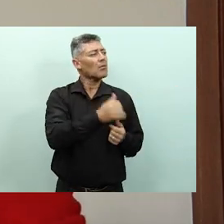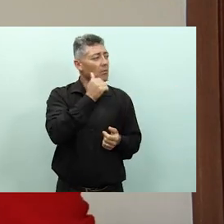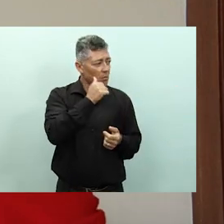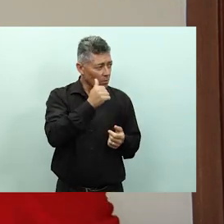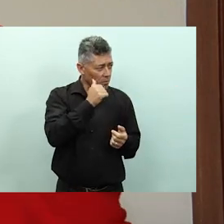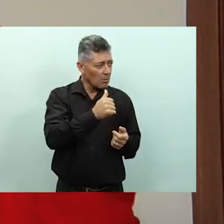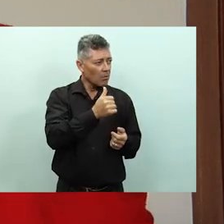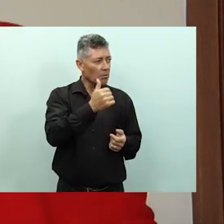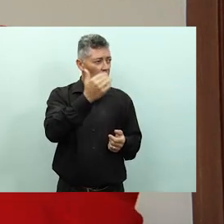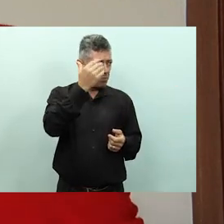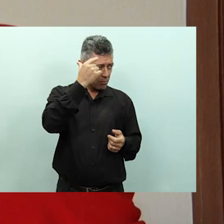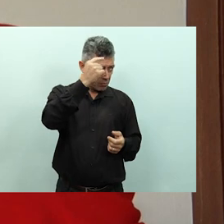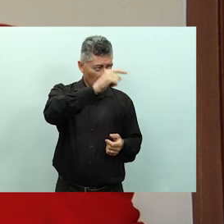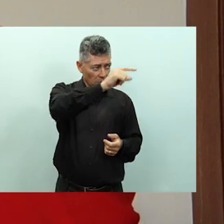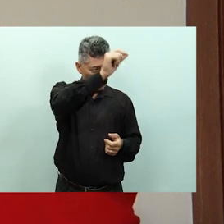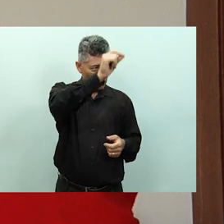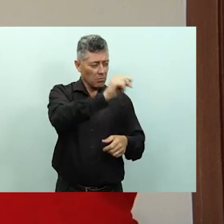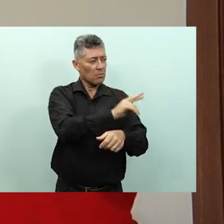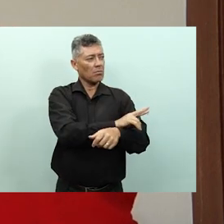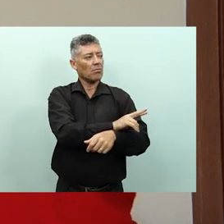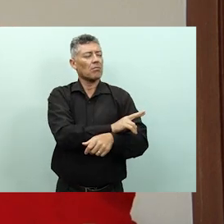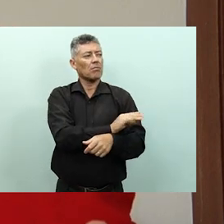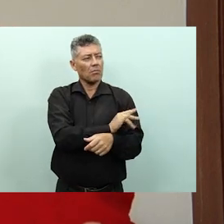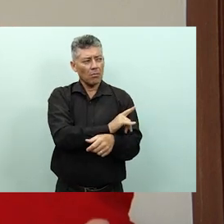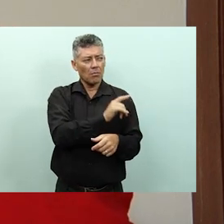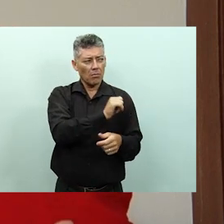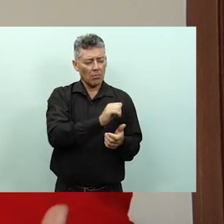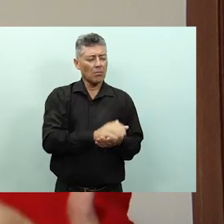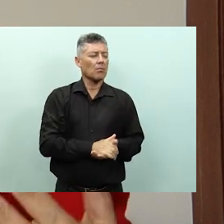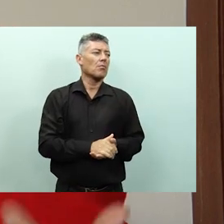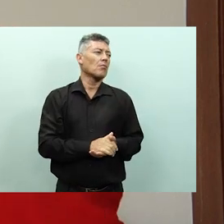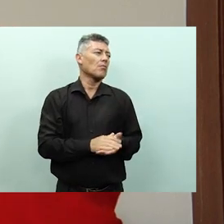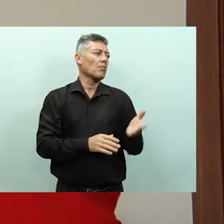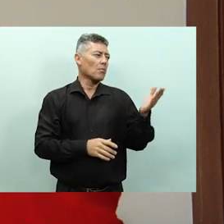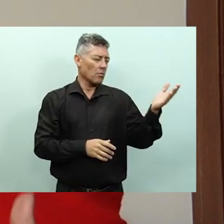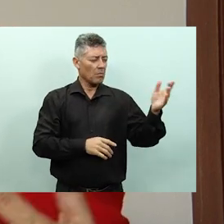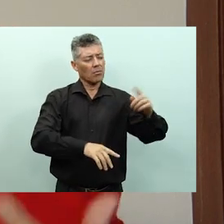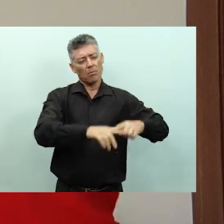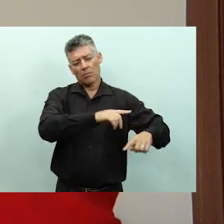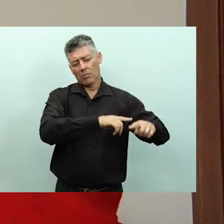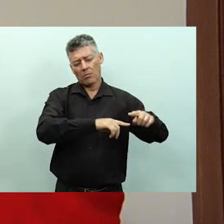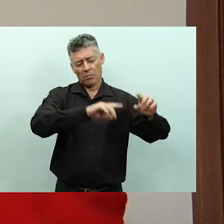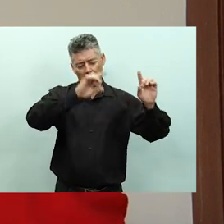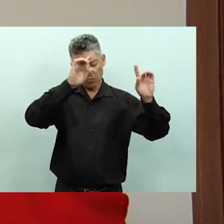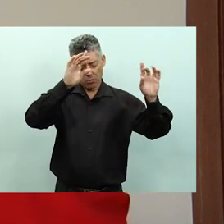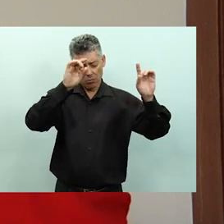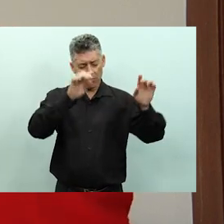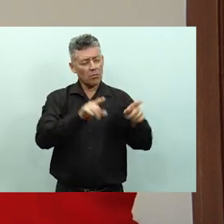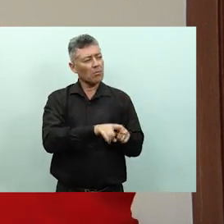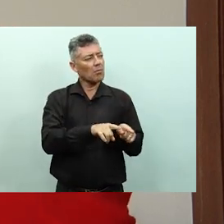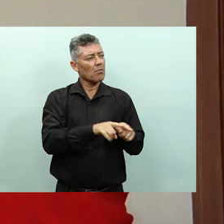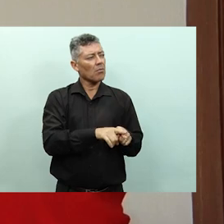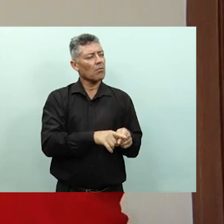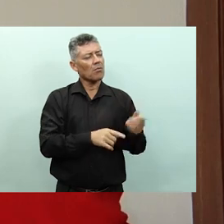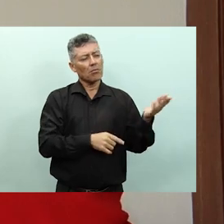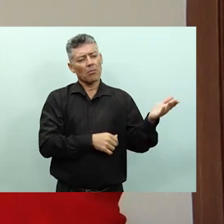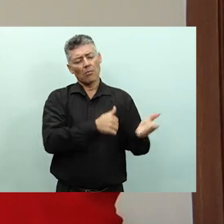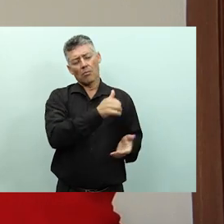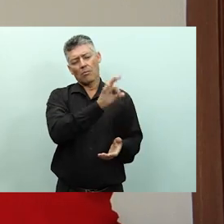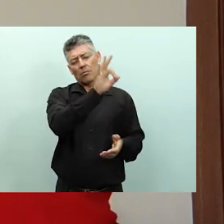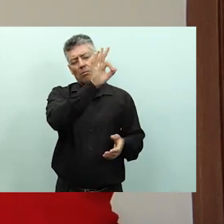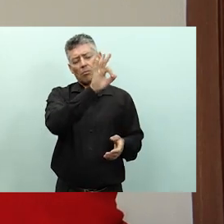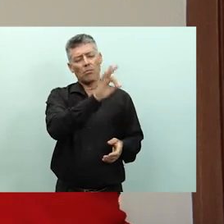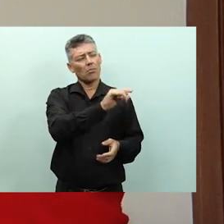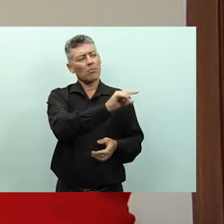constituintes foram homenageadas e Vilma teve uma atuação muito destacada. Teve, inclusive, a